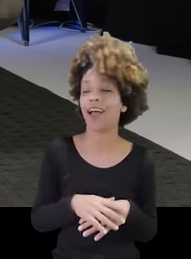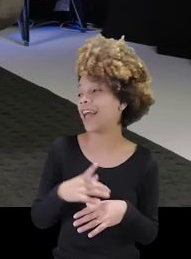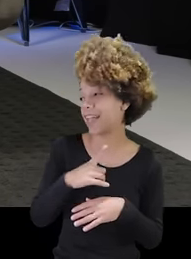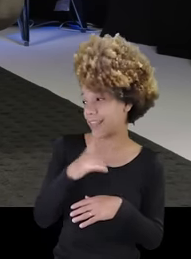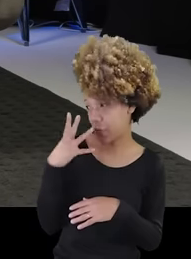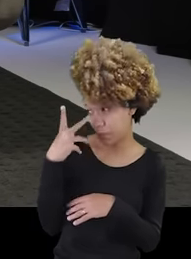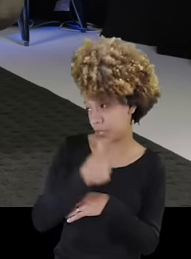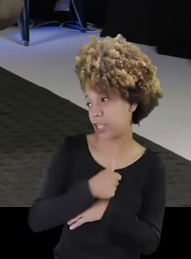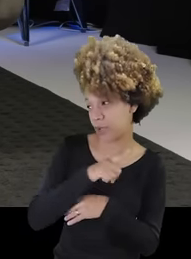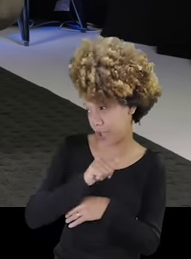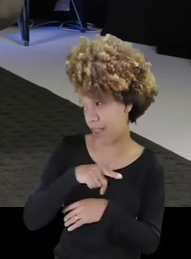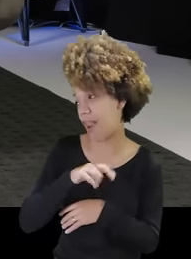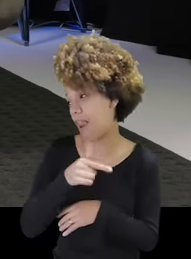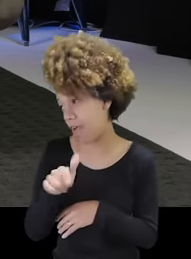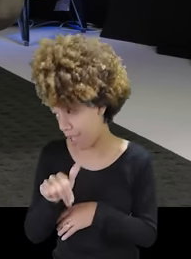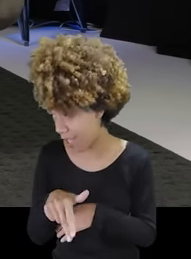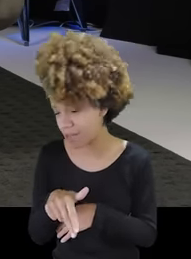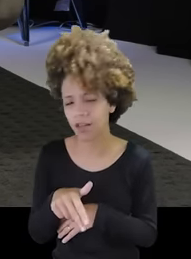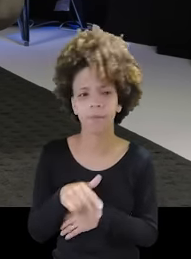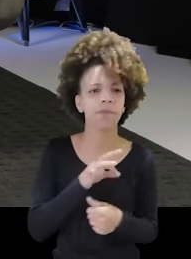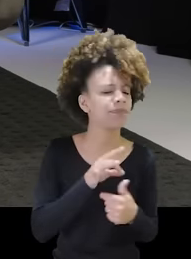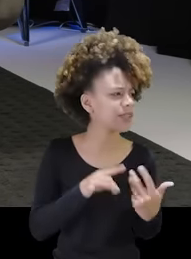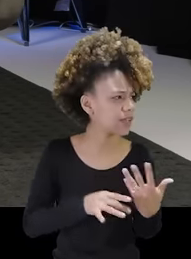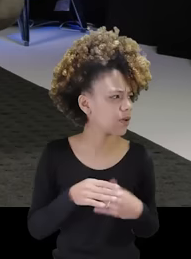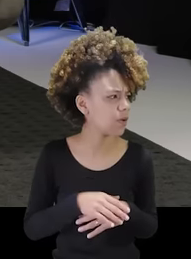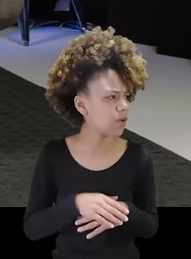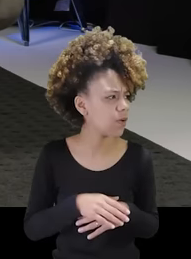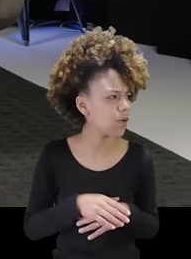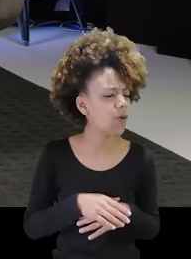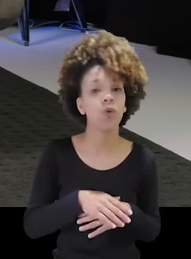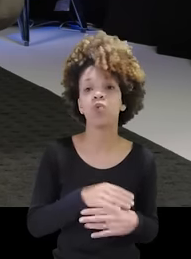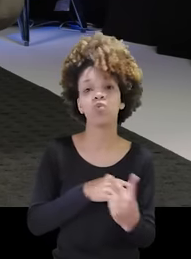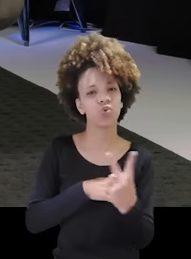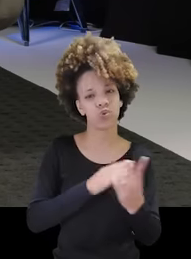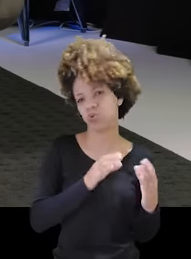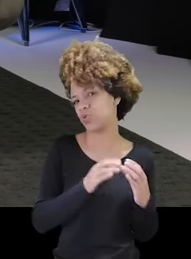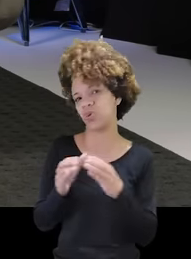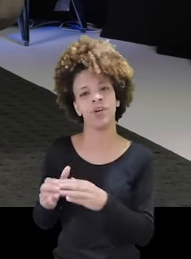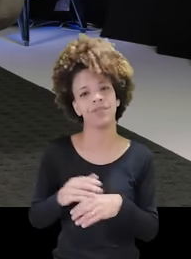aí tem o galão não sei o quê cada Oi dois